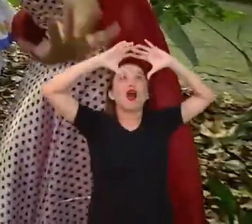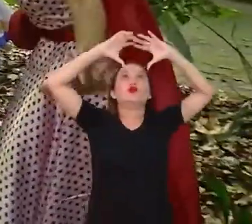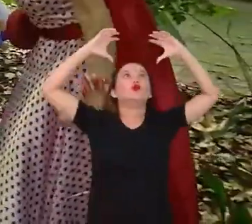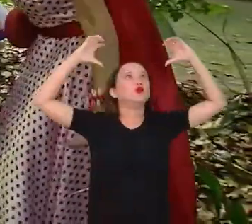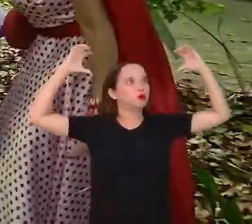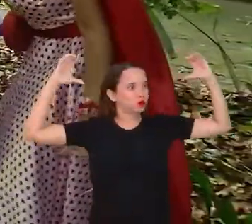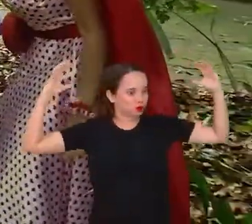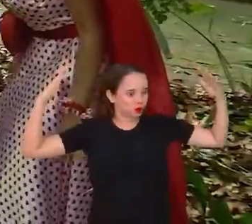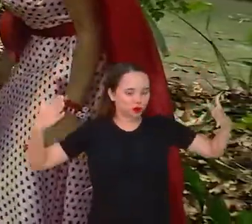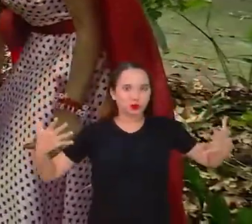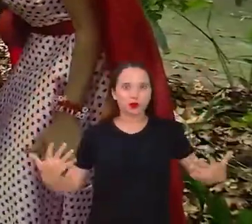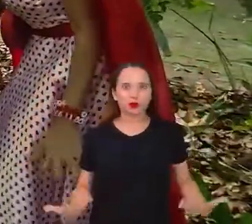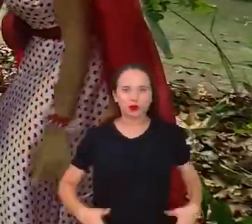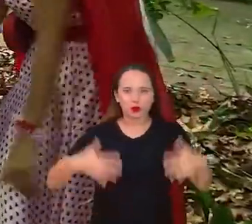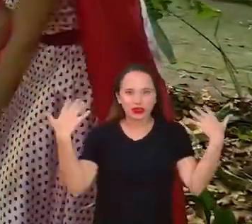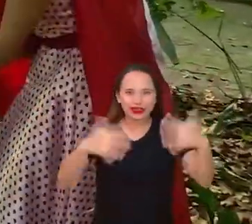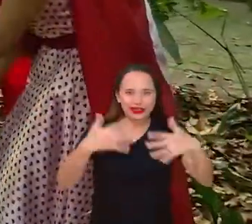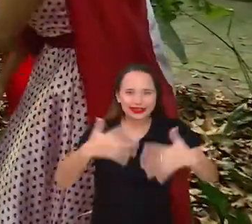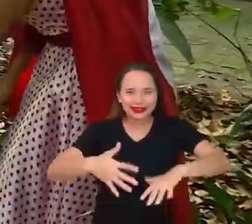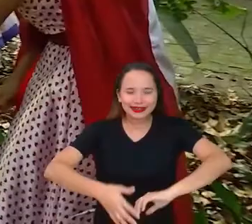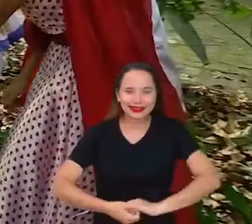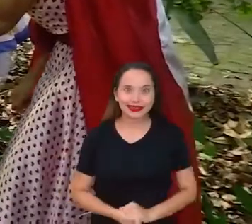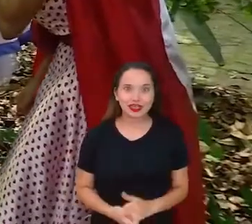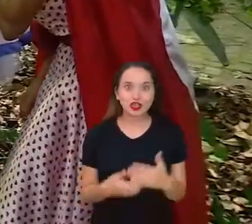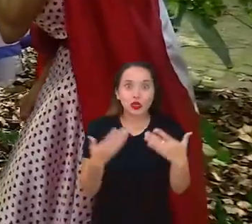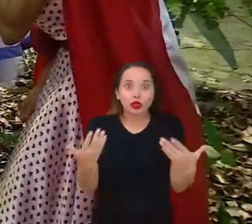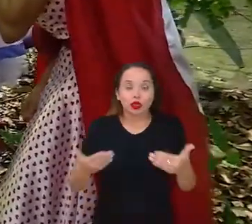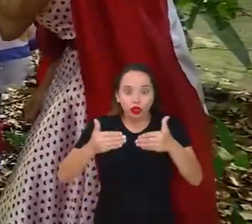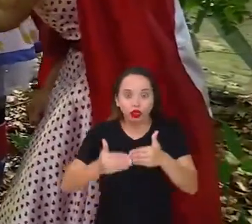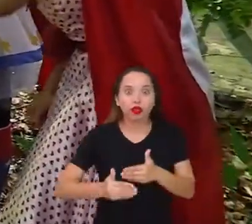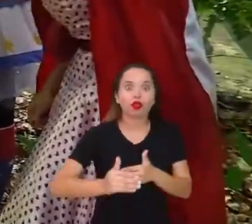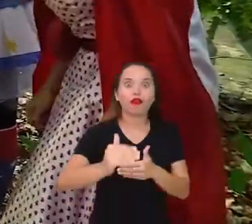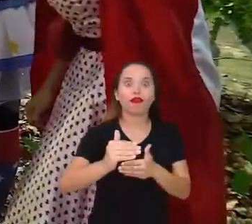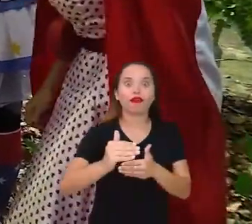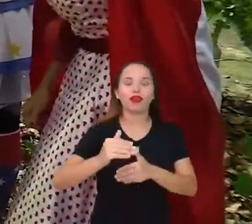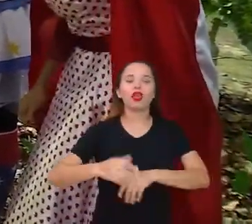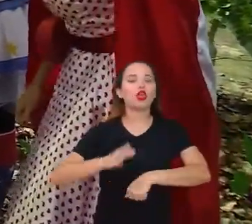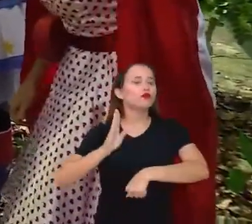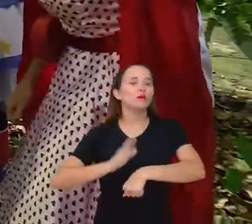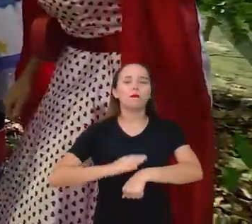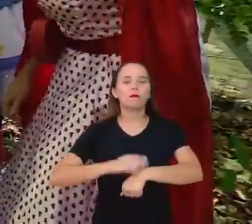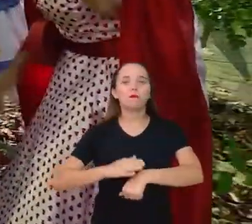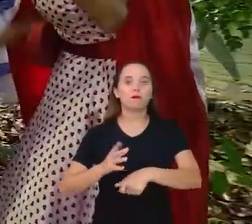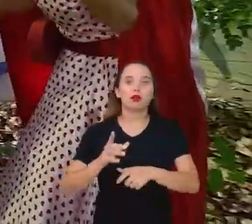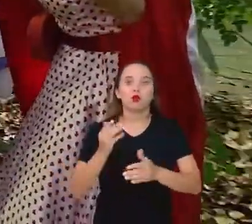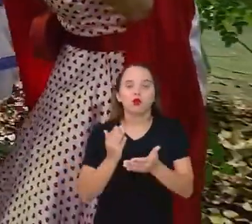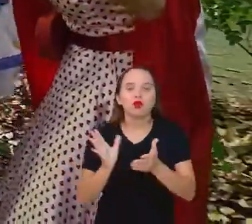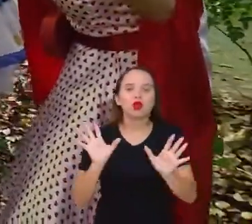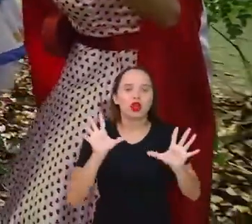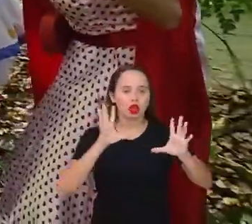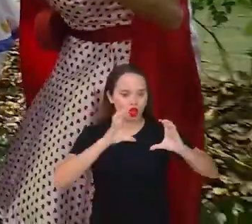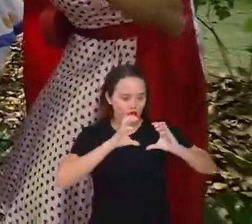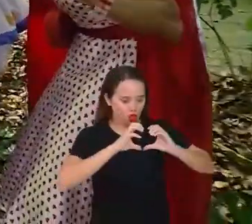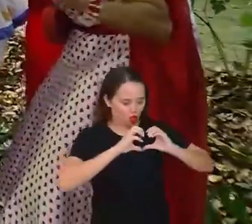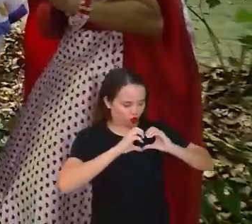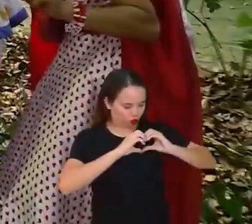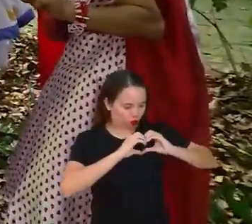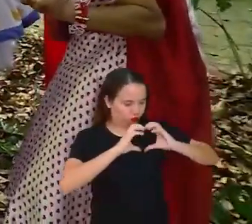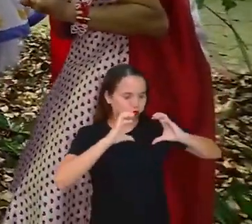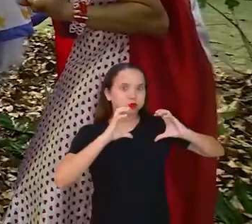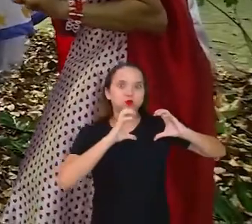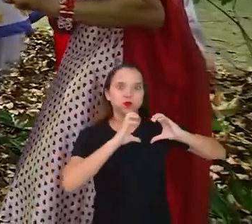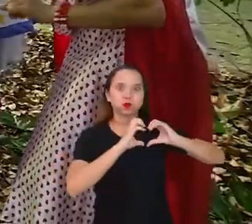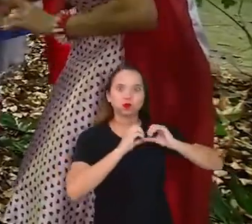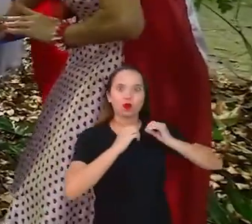conta do coração de vocês. E a partir do momento que ele tomar conta do coração e de todo o corpo